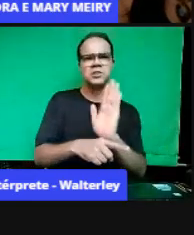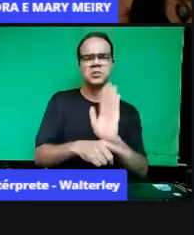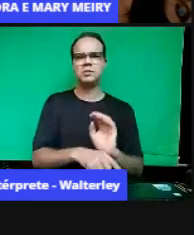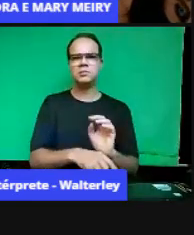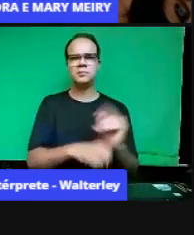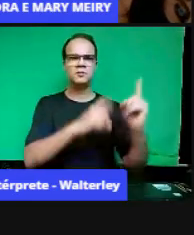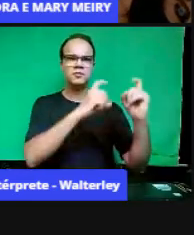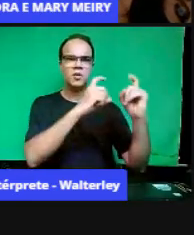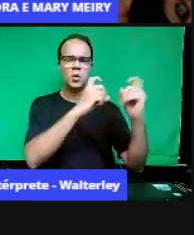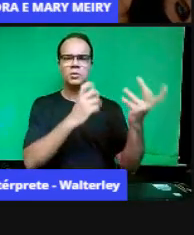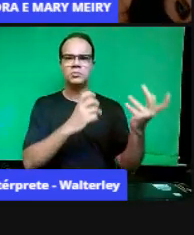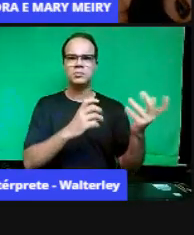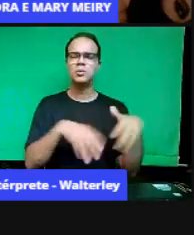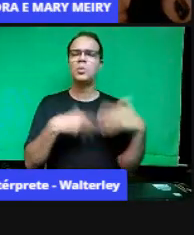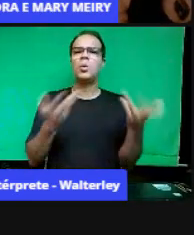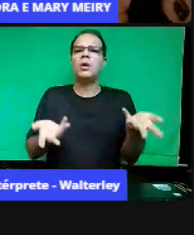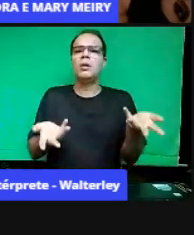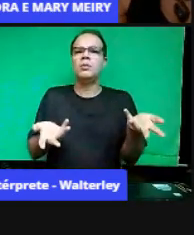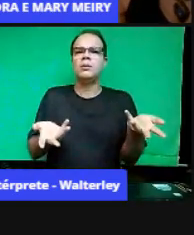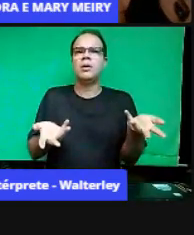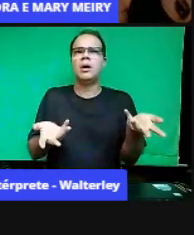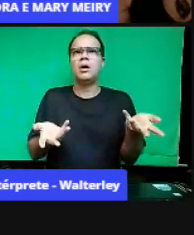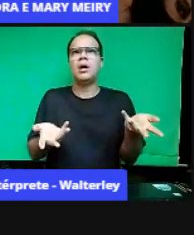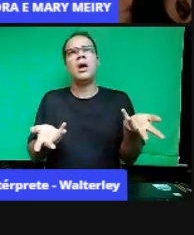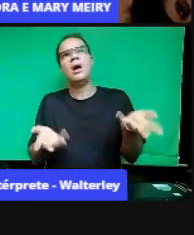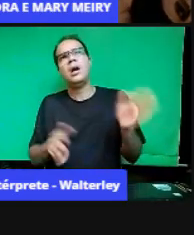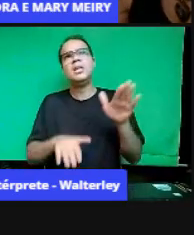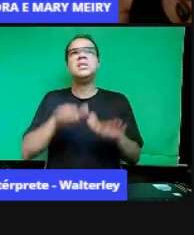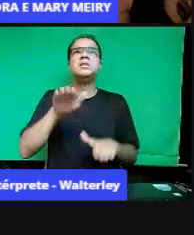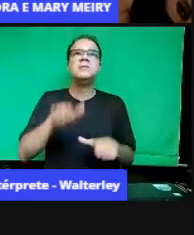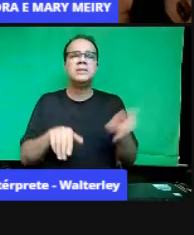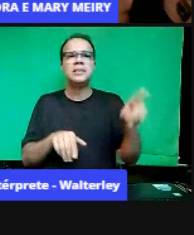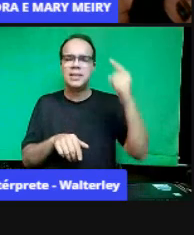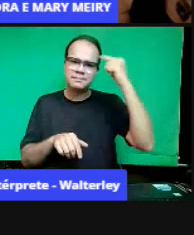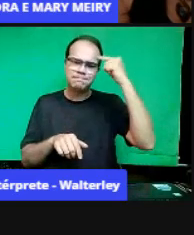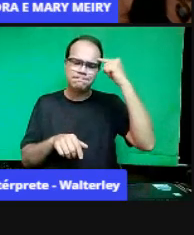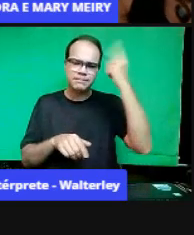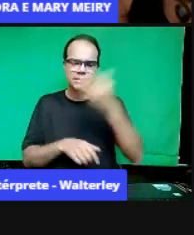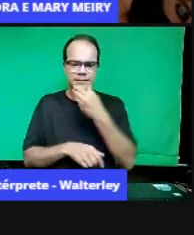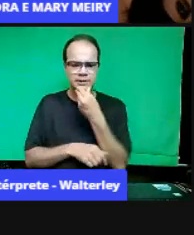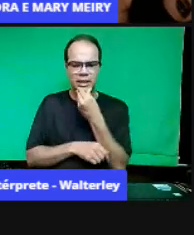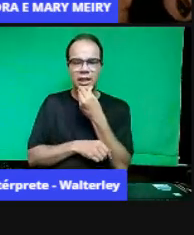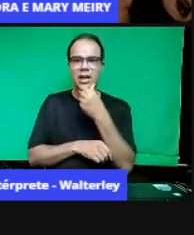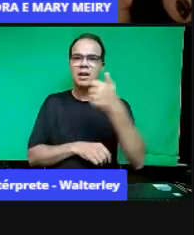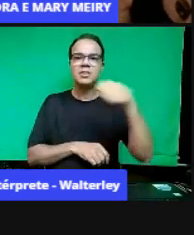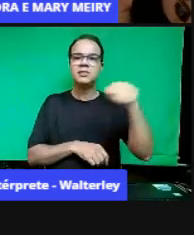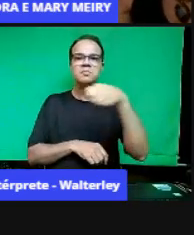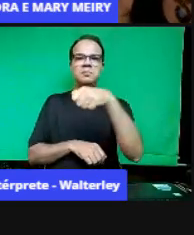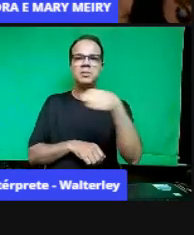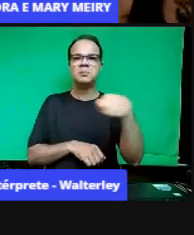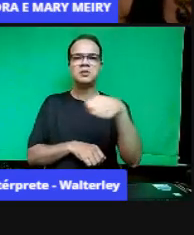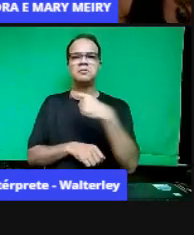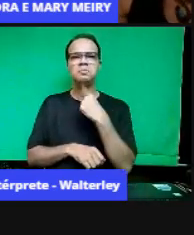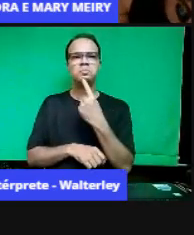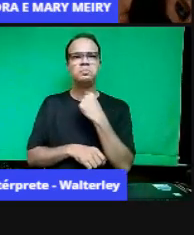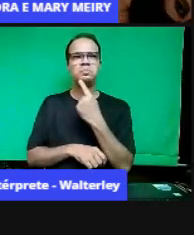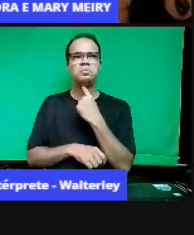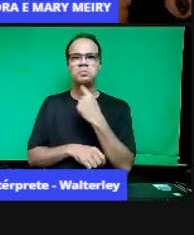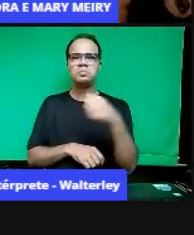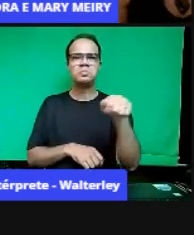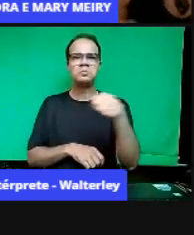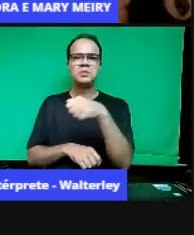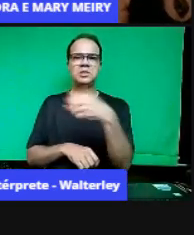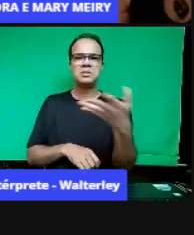os recursos eu vou utilizar? É um aluno que não tem a questão da grafia, ele tem uma